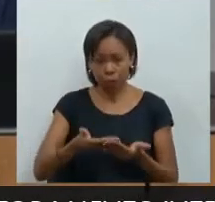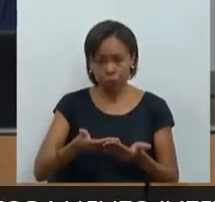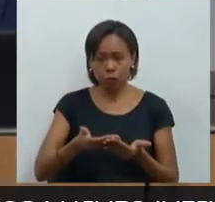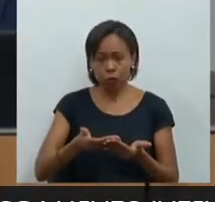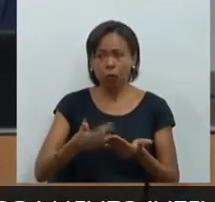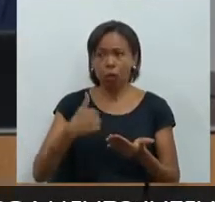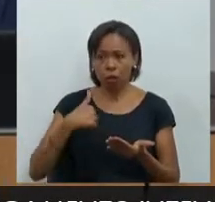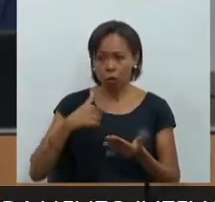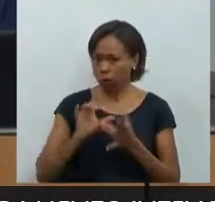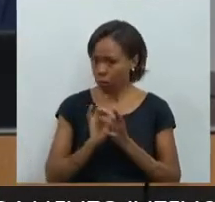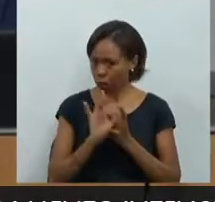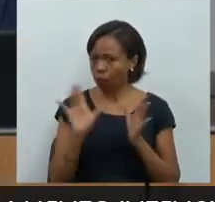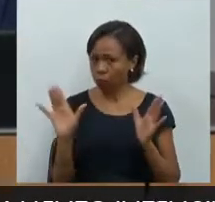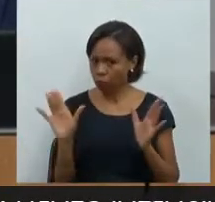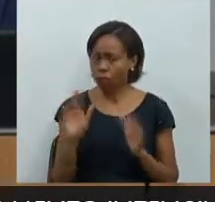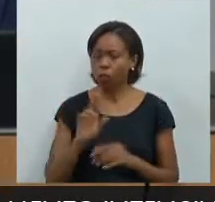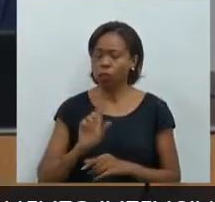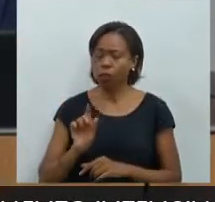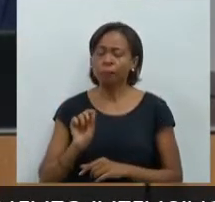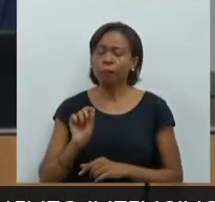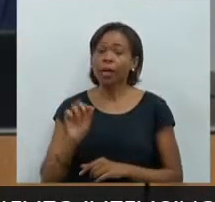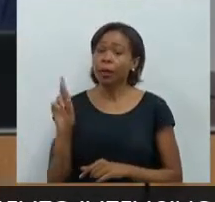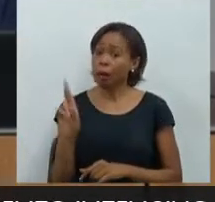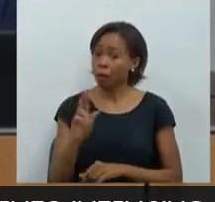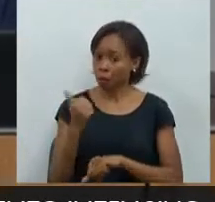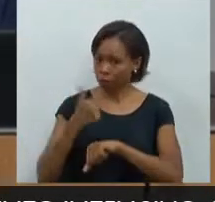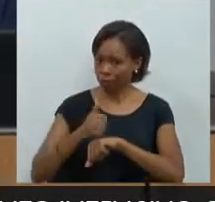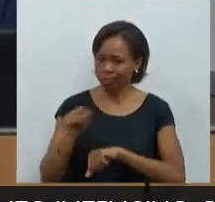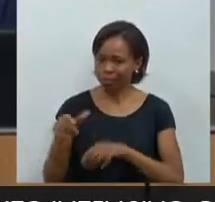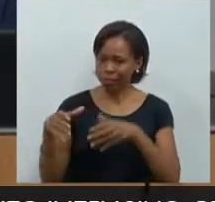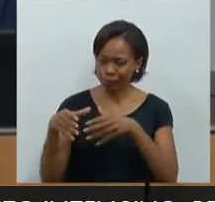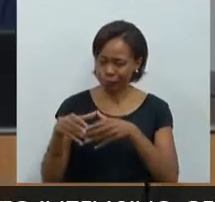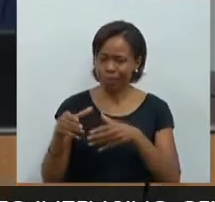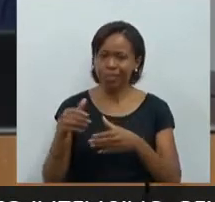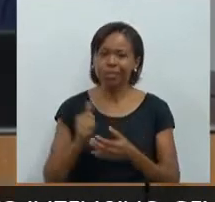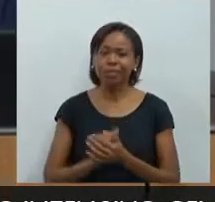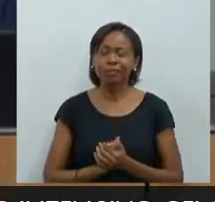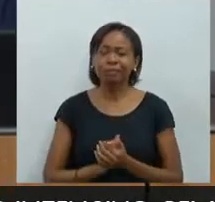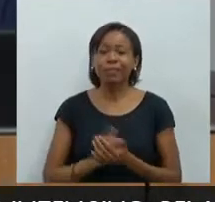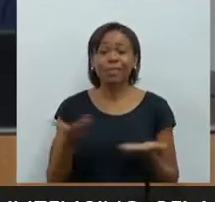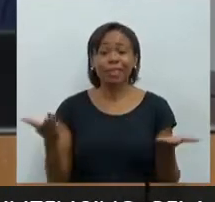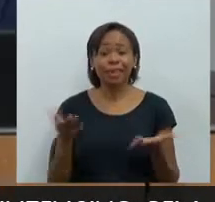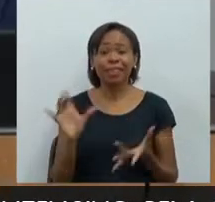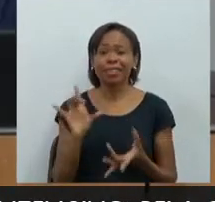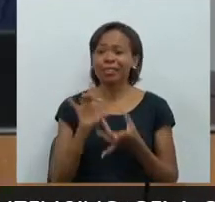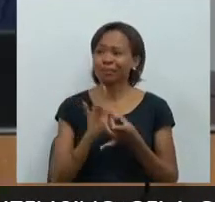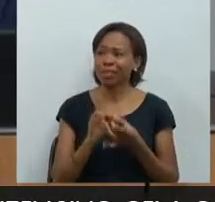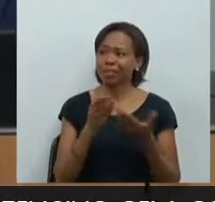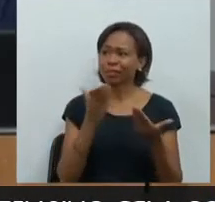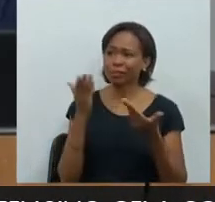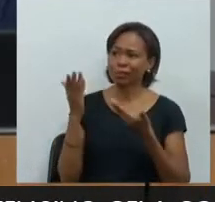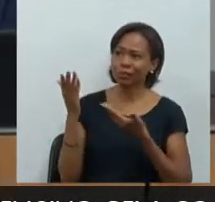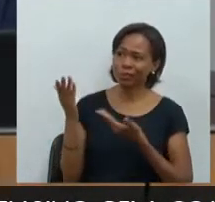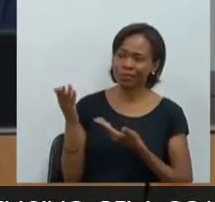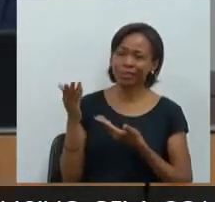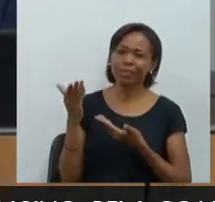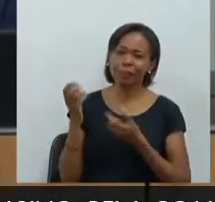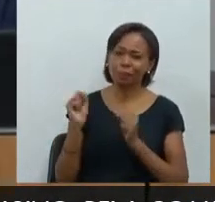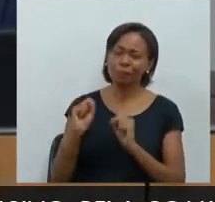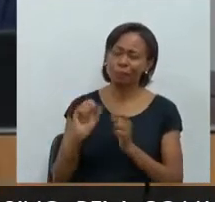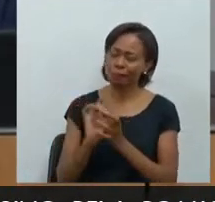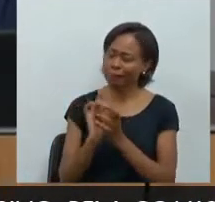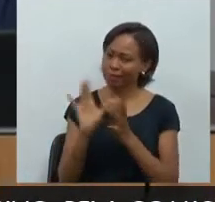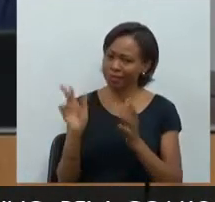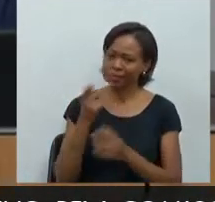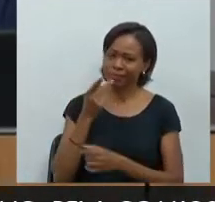comissão. E, nesse momento, já devidamente sintonizado com o ambiente, com muito prazer, eu passo o comando para a Vossa Excelência,